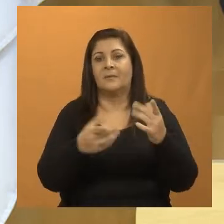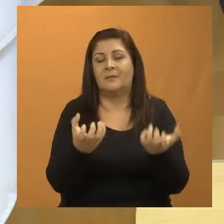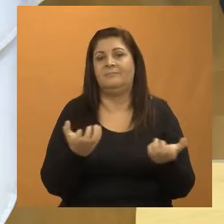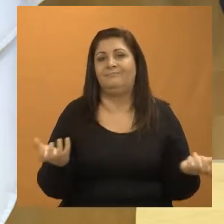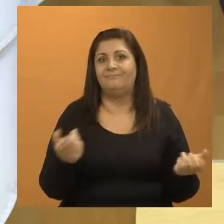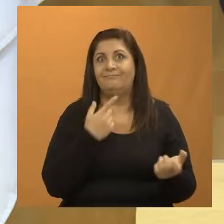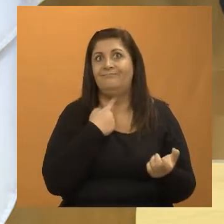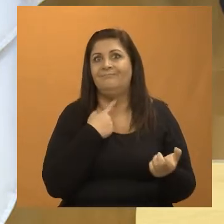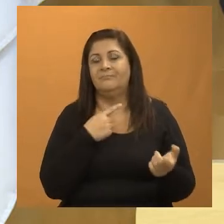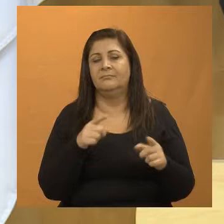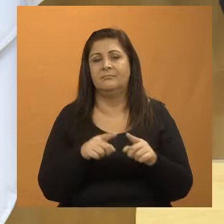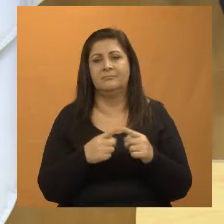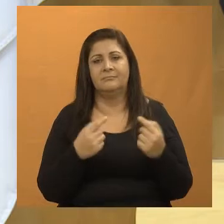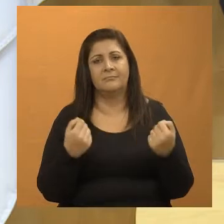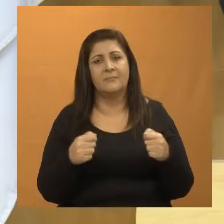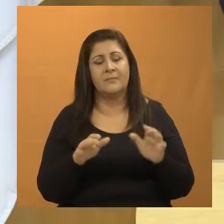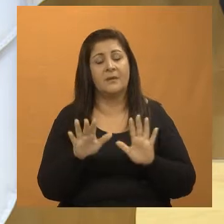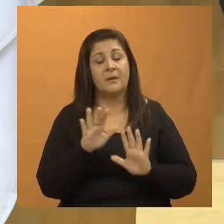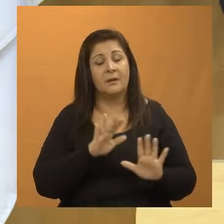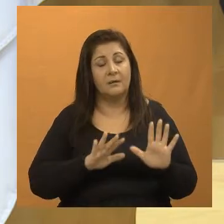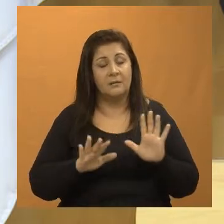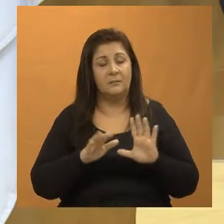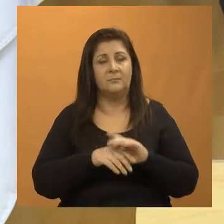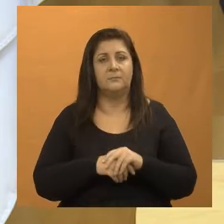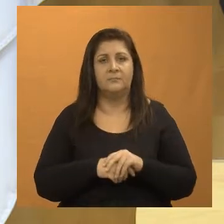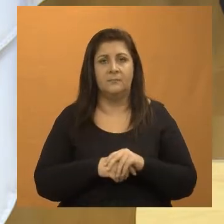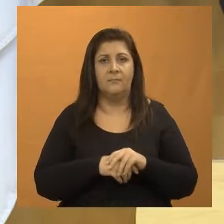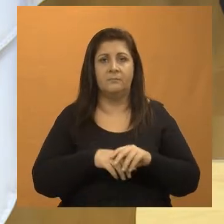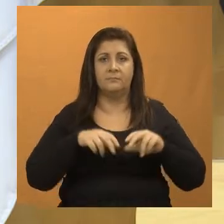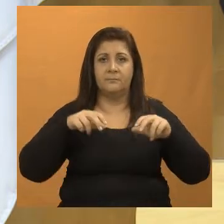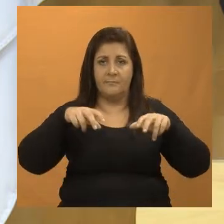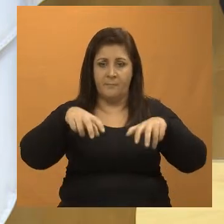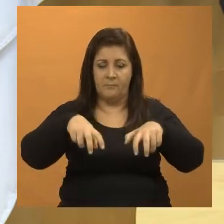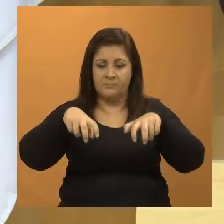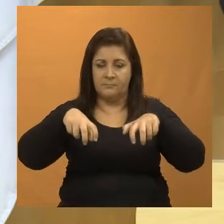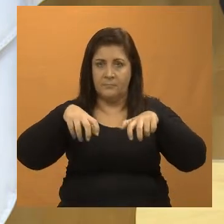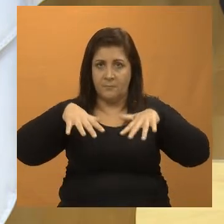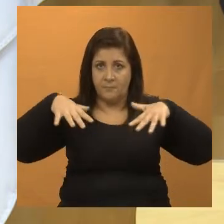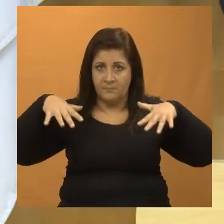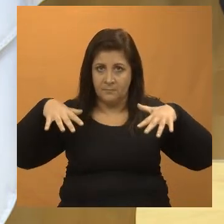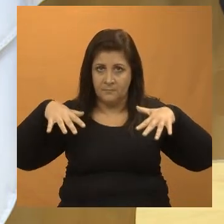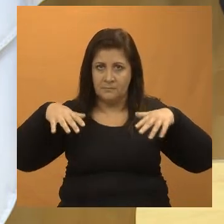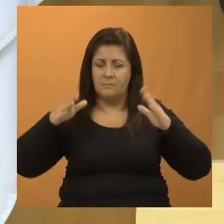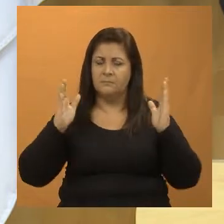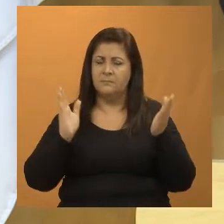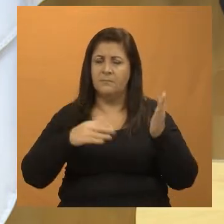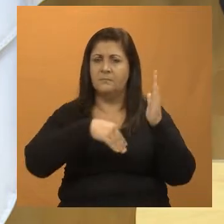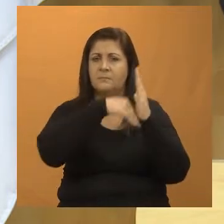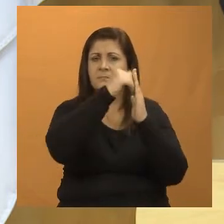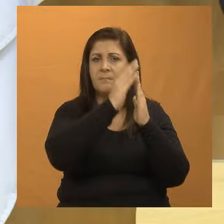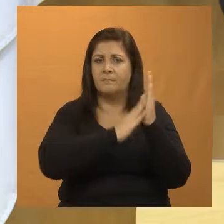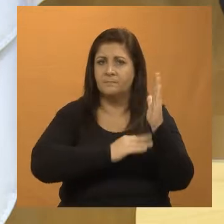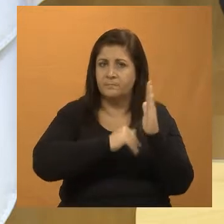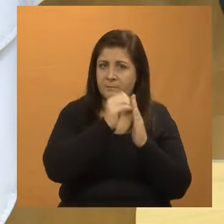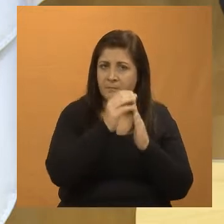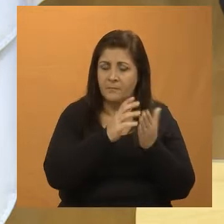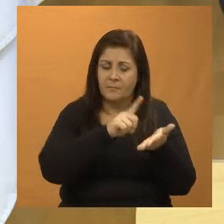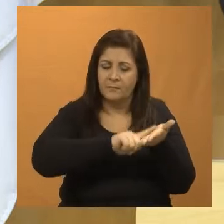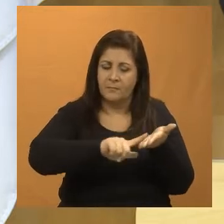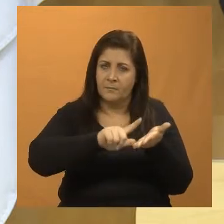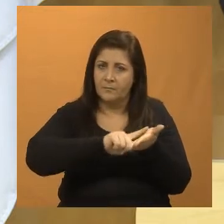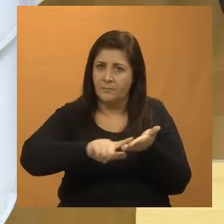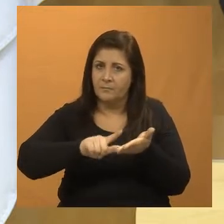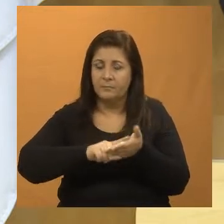A arquibancada foi toda pintada e tratada em abril do ano passado, eliminando infiltração que existia ali no